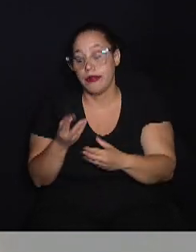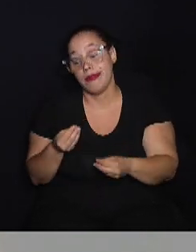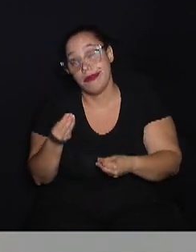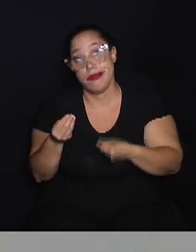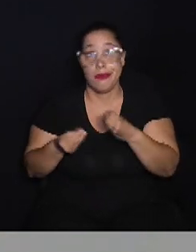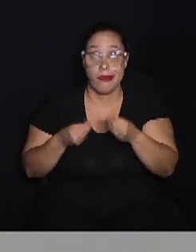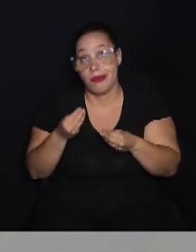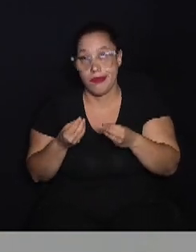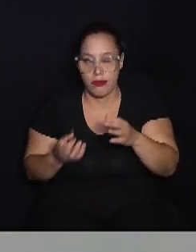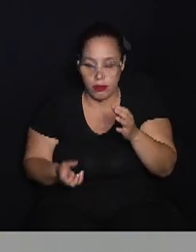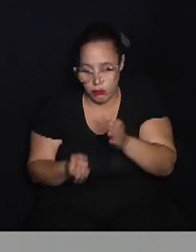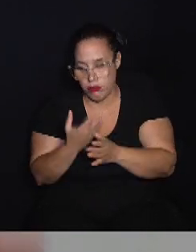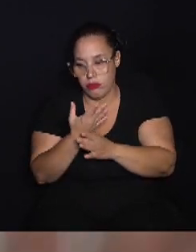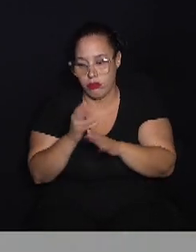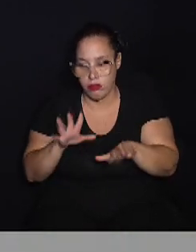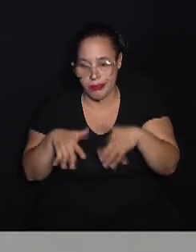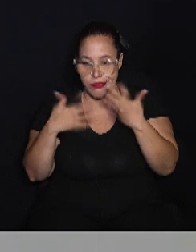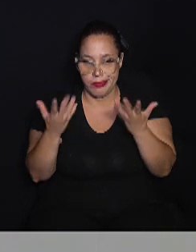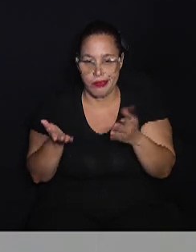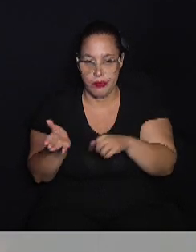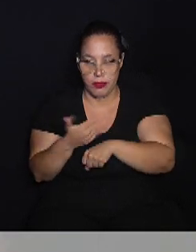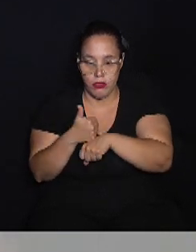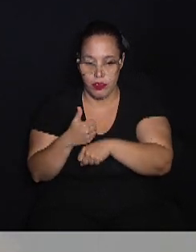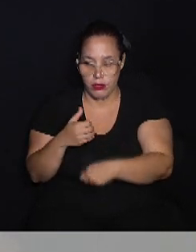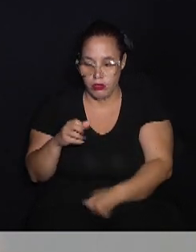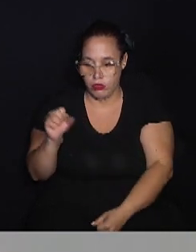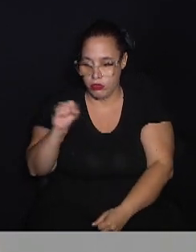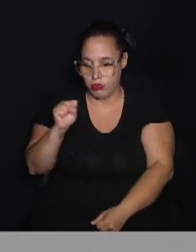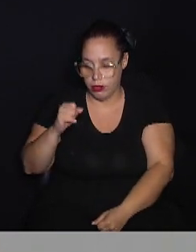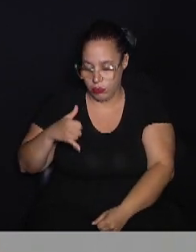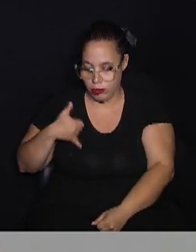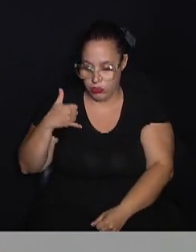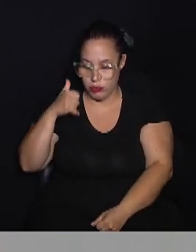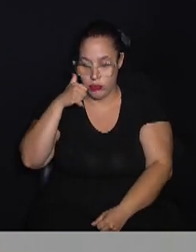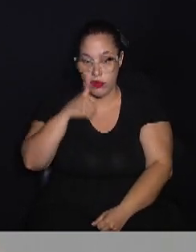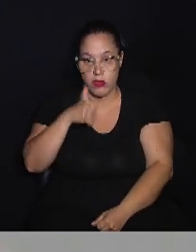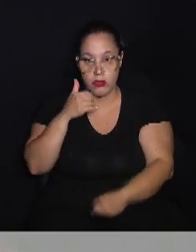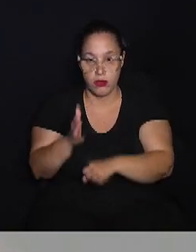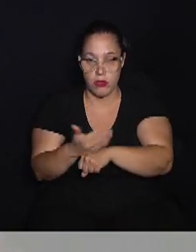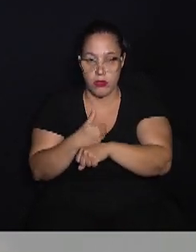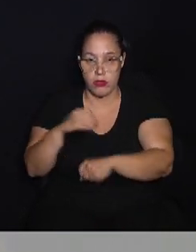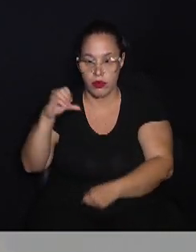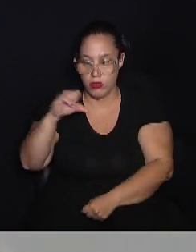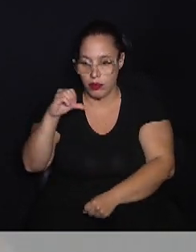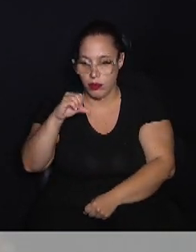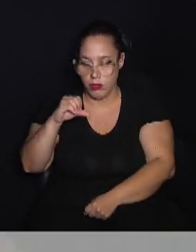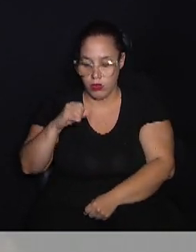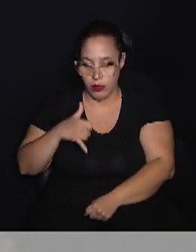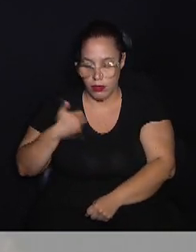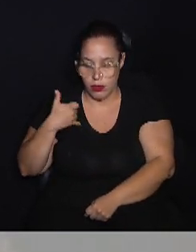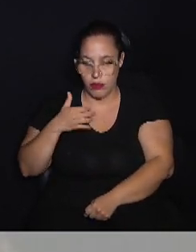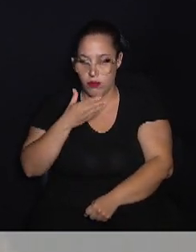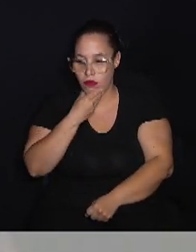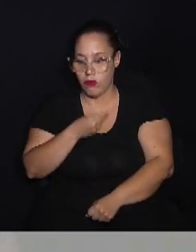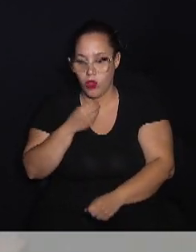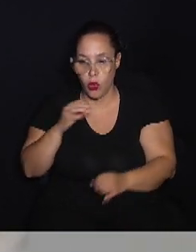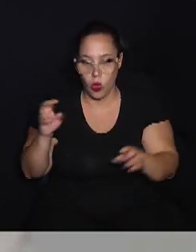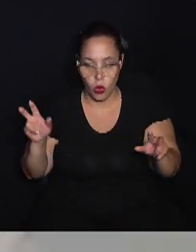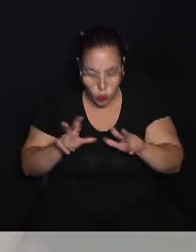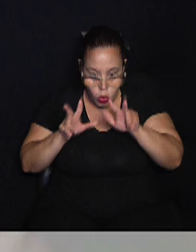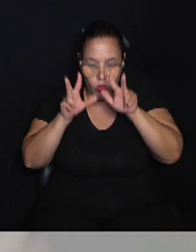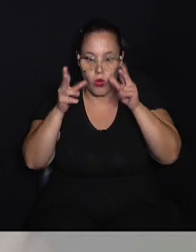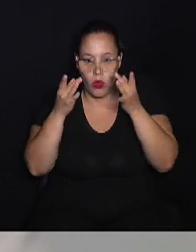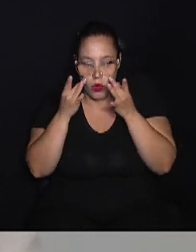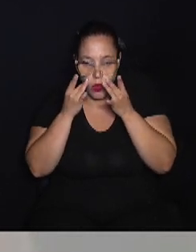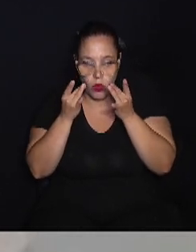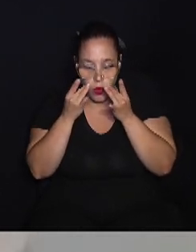ele surge antes dos oito nas meninas ou antes dos Nove nos meninos isso tem que chamar atenção a